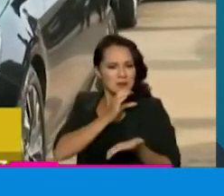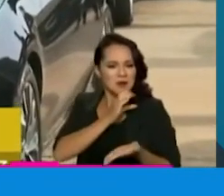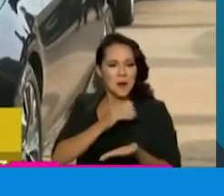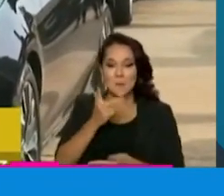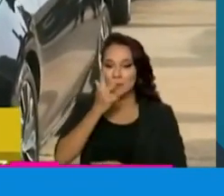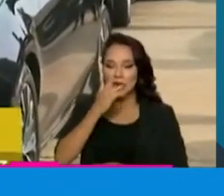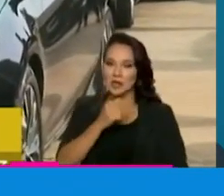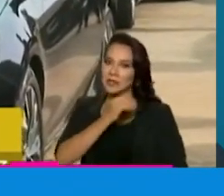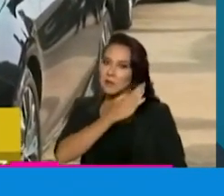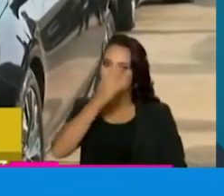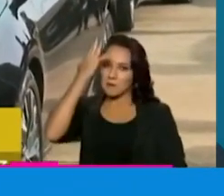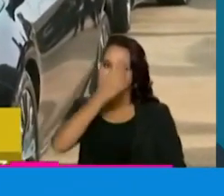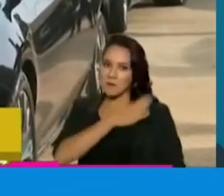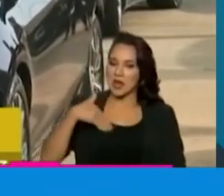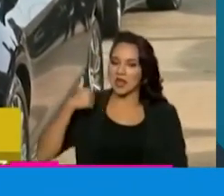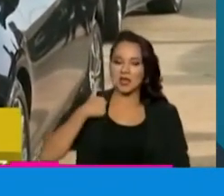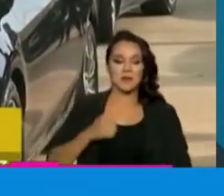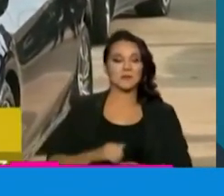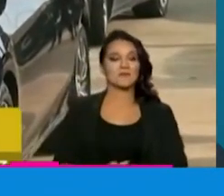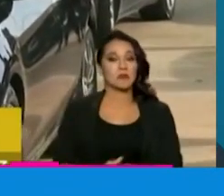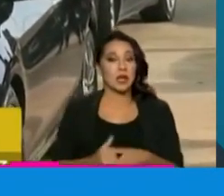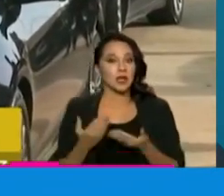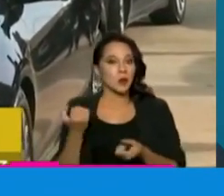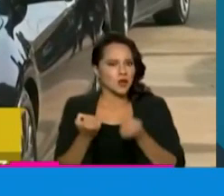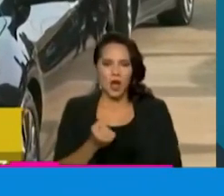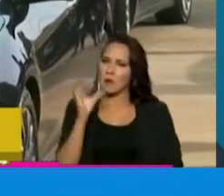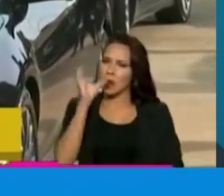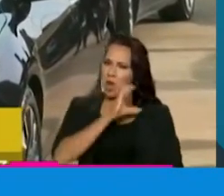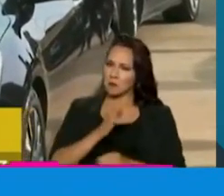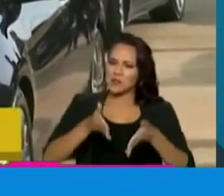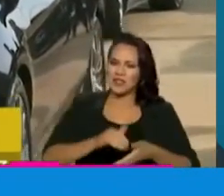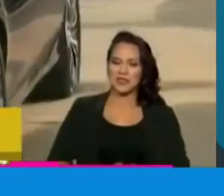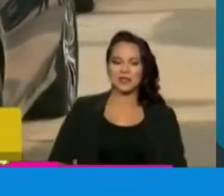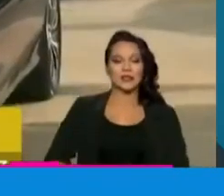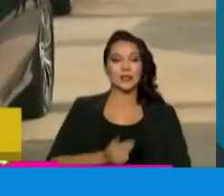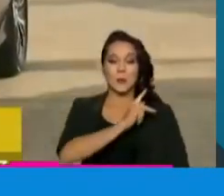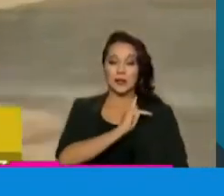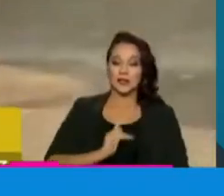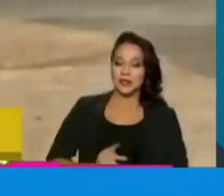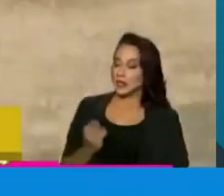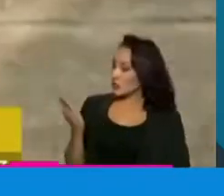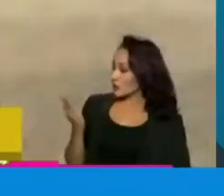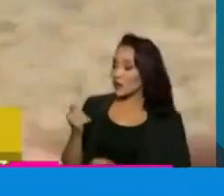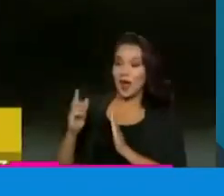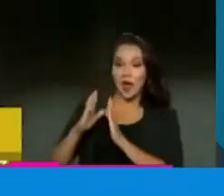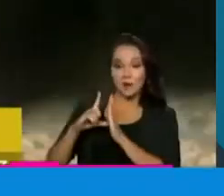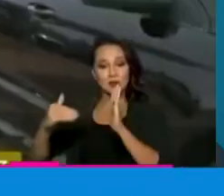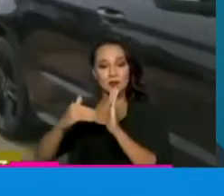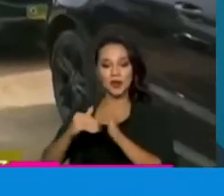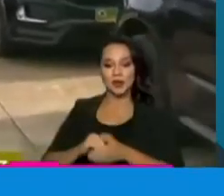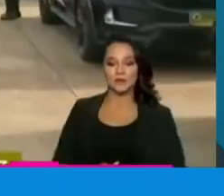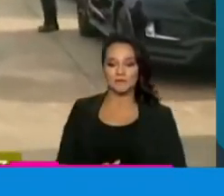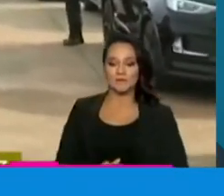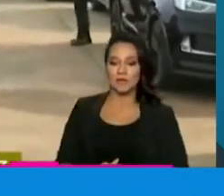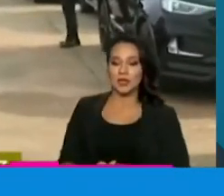até pra descer do carro, pô. Você vai ficar aí. Desce aí, pô. É eu não vou esperar mais tempo. Eu já tô com